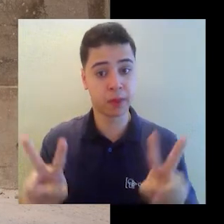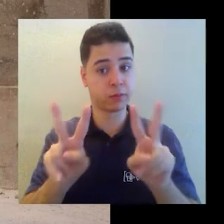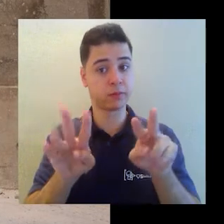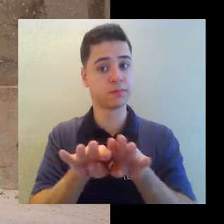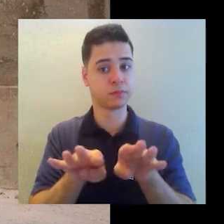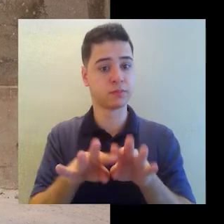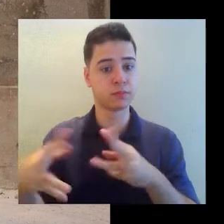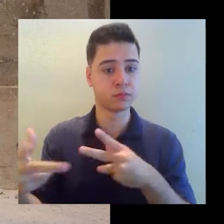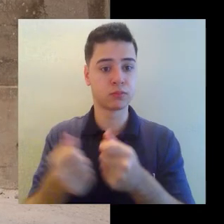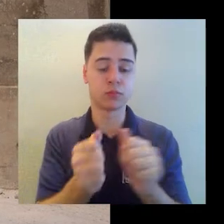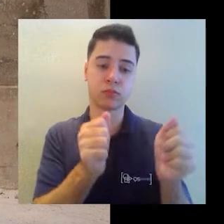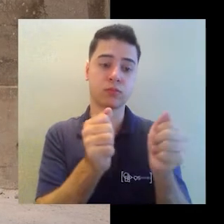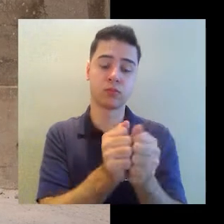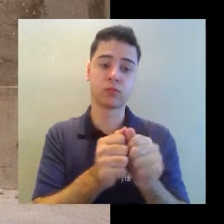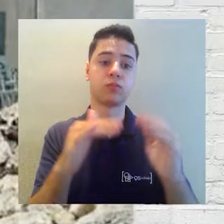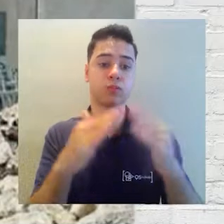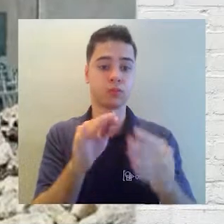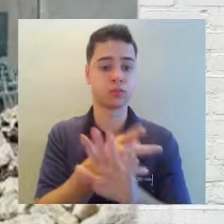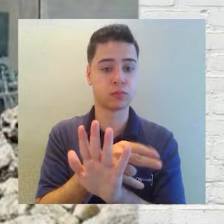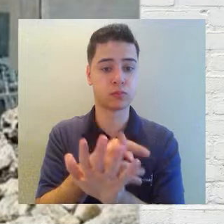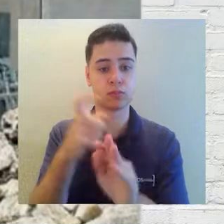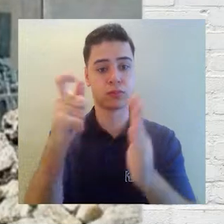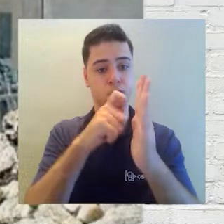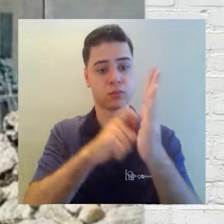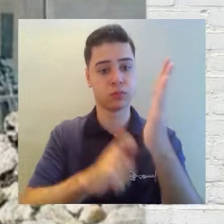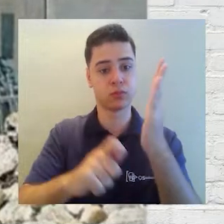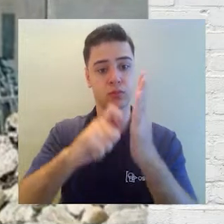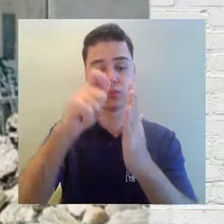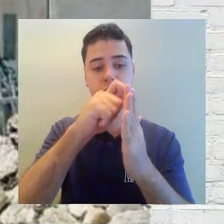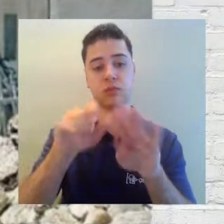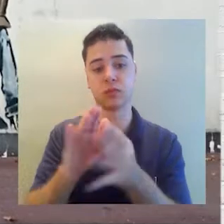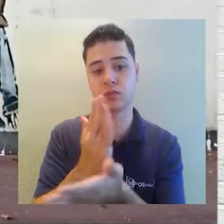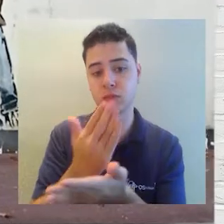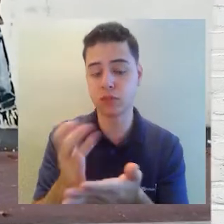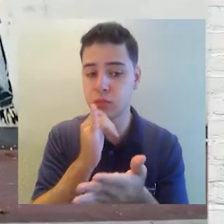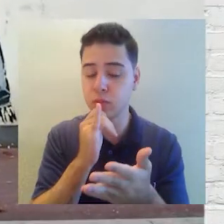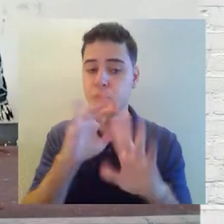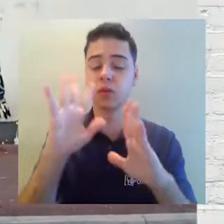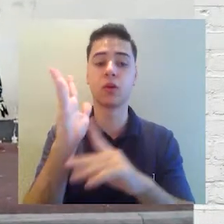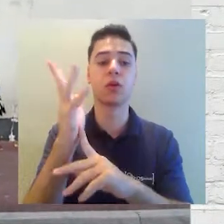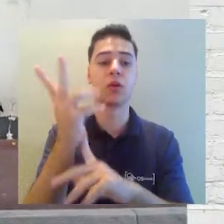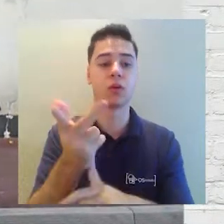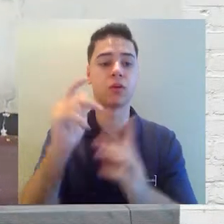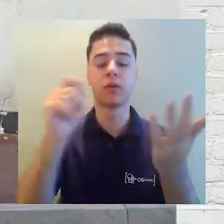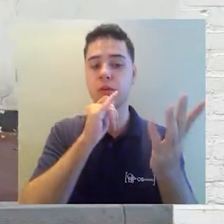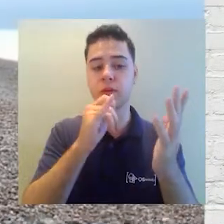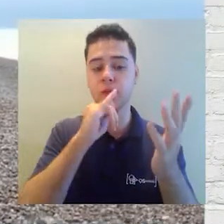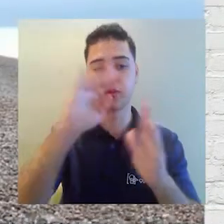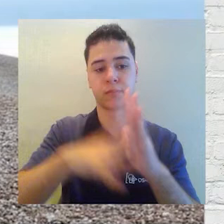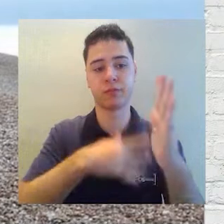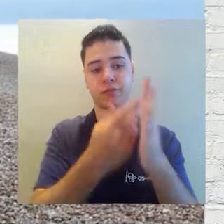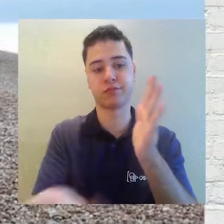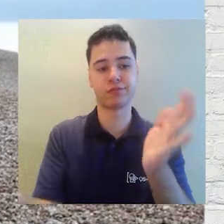A valorização chegou também aos imóveis que receberam as intervenções realizadas por ele. Algumas dessas obras de arte foram